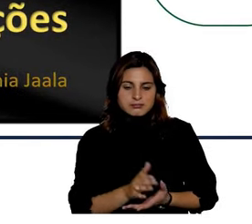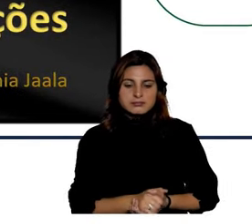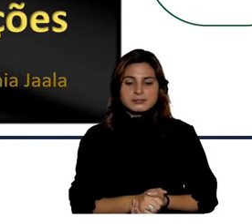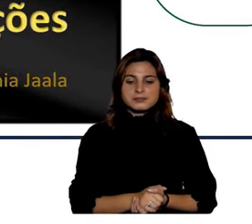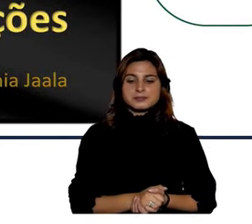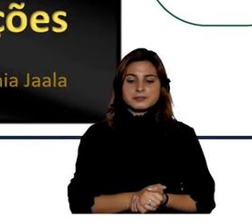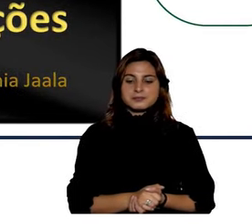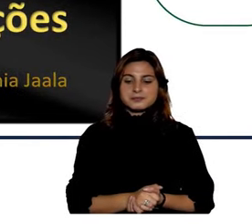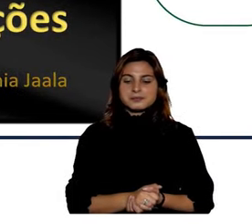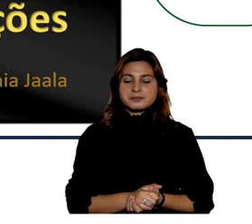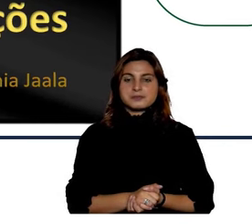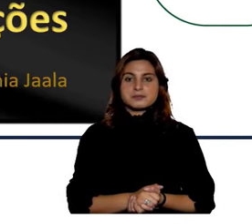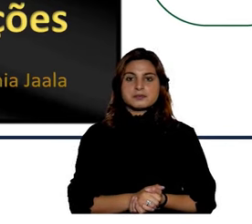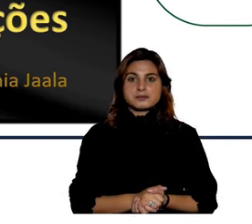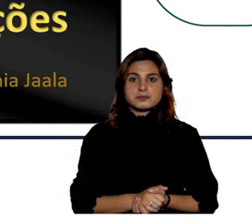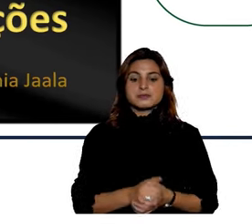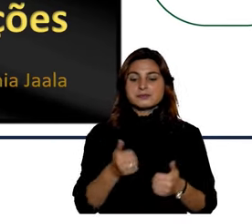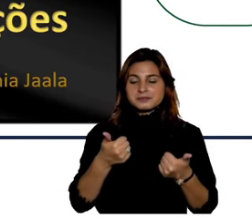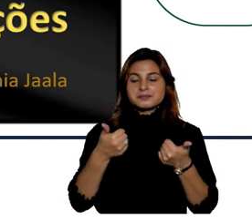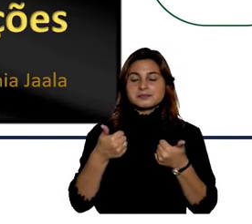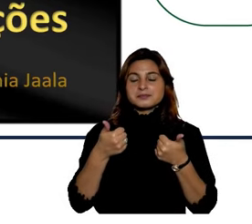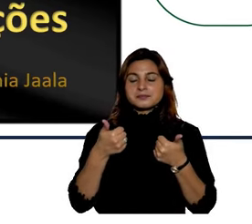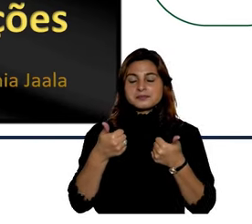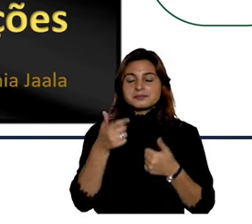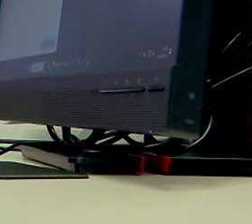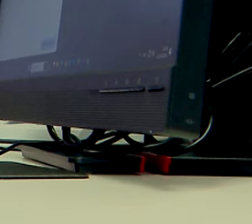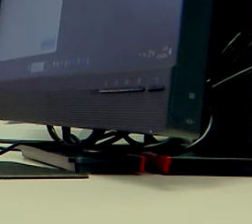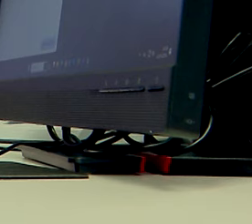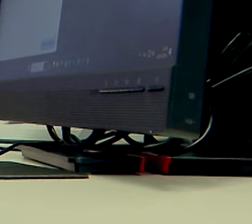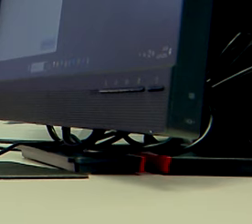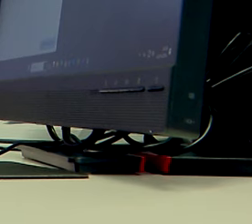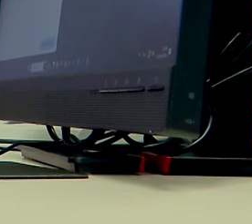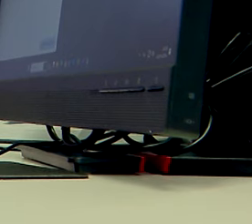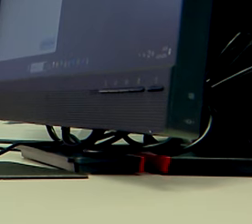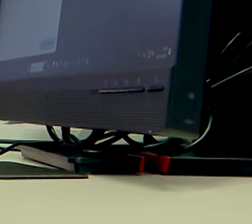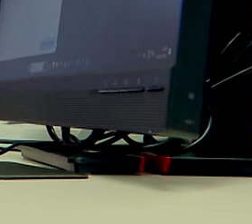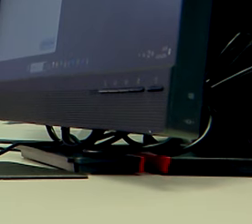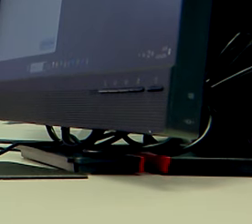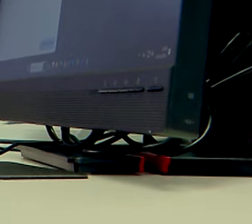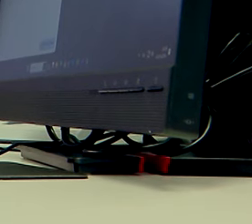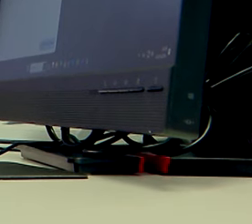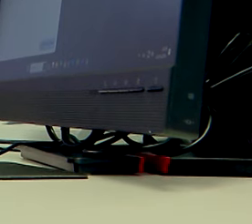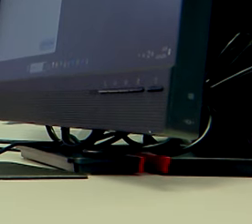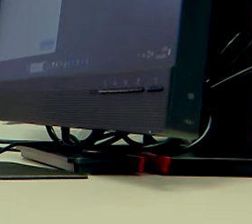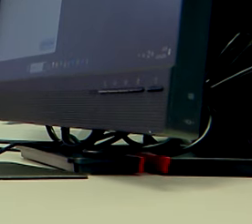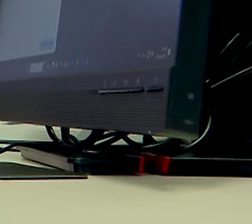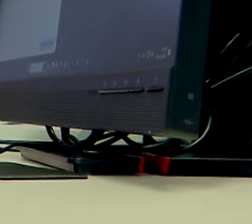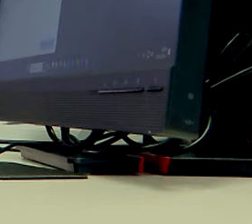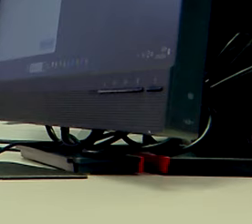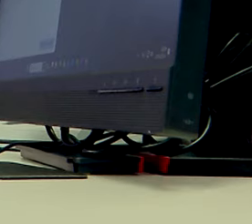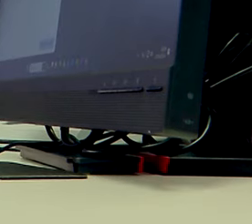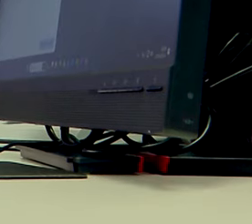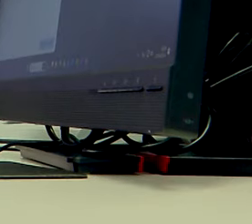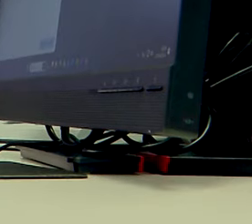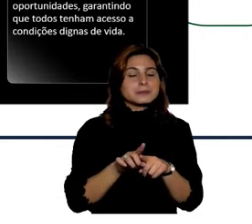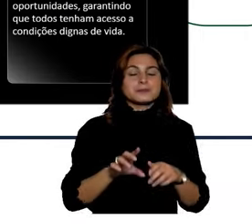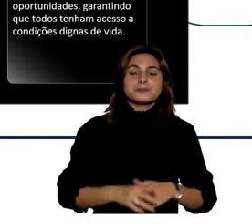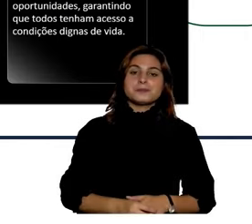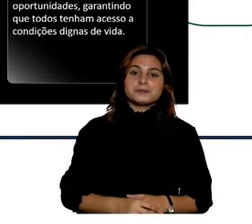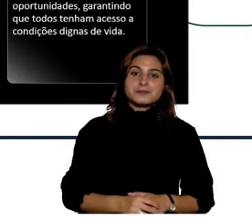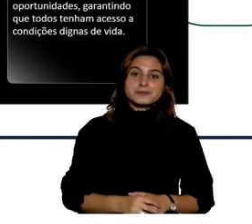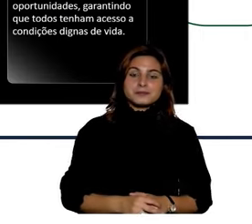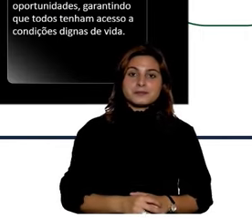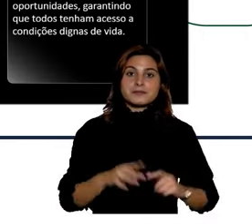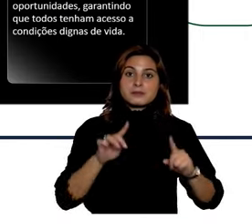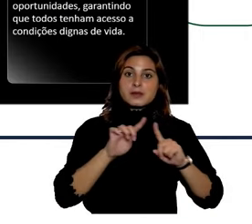ações de Equidade como critério para desempate nas licitações e o pls como diretriz de governança de contratações o